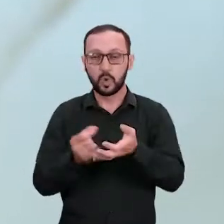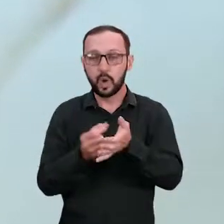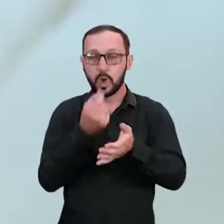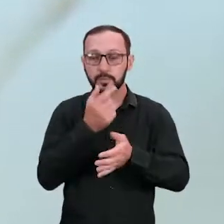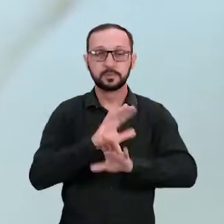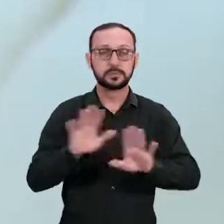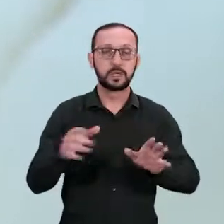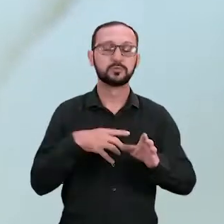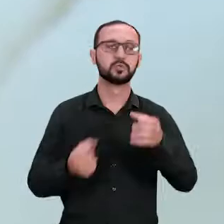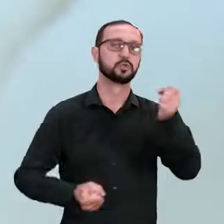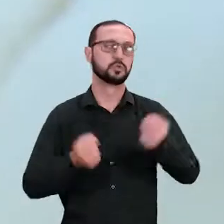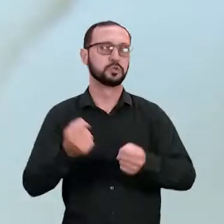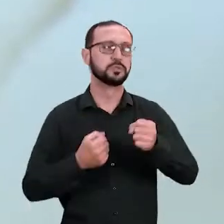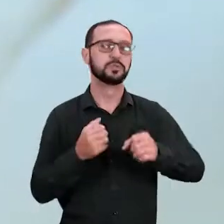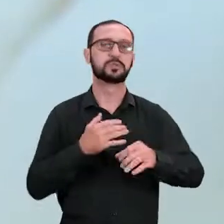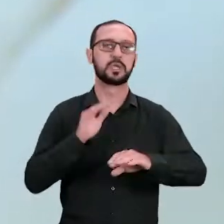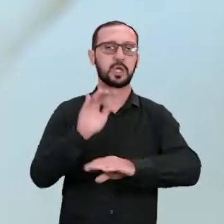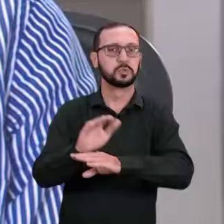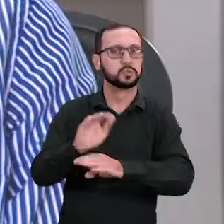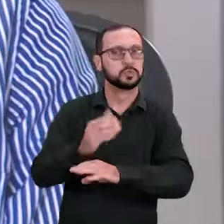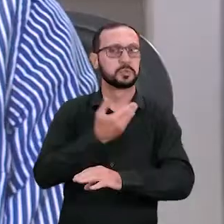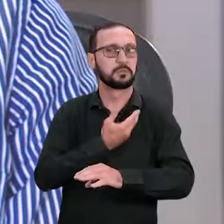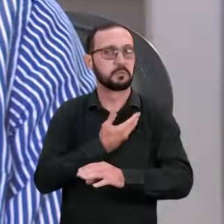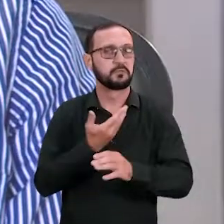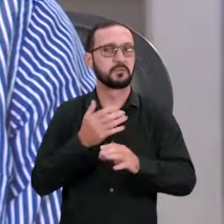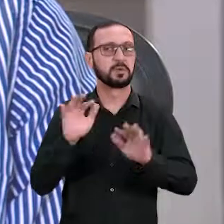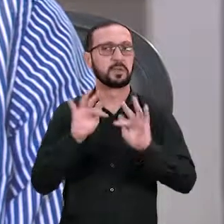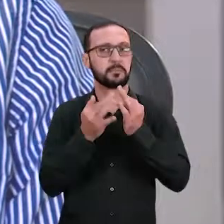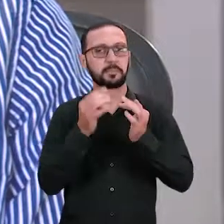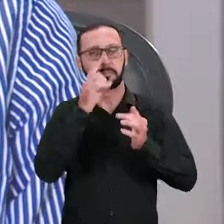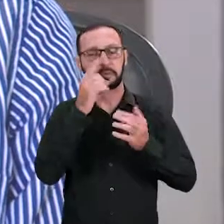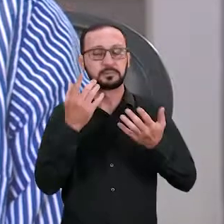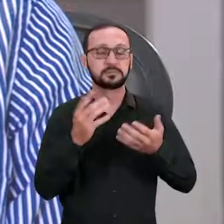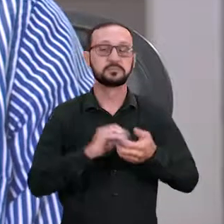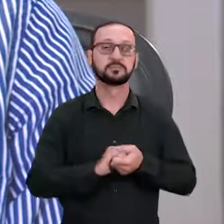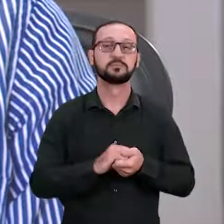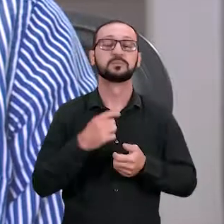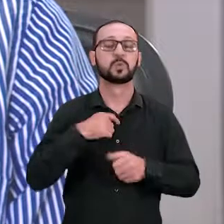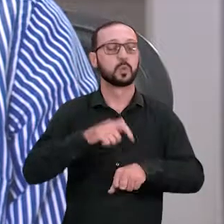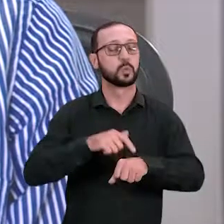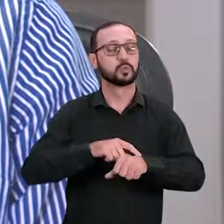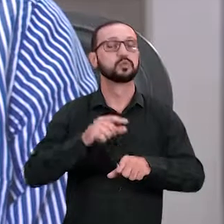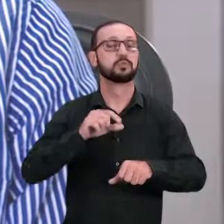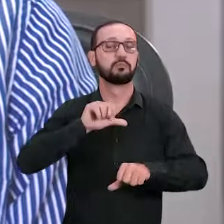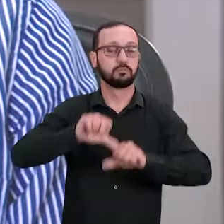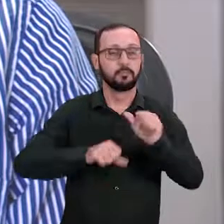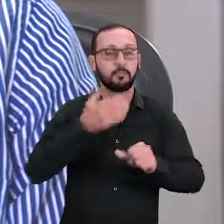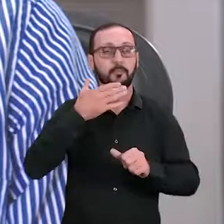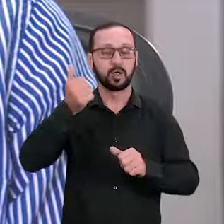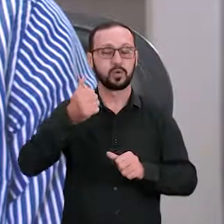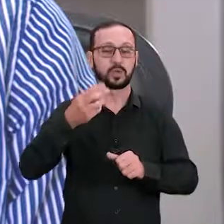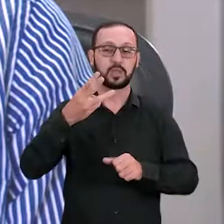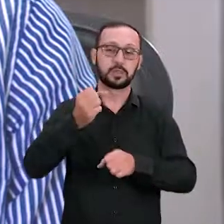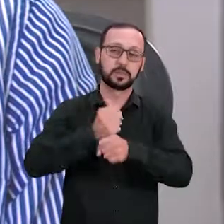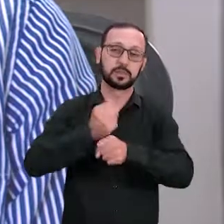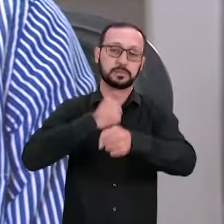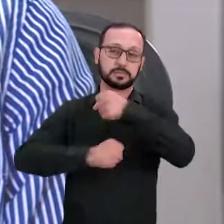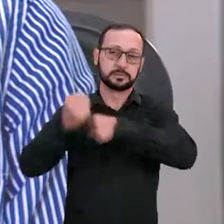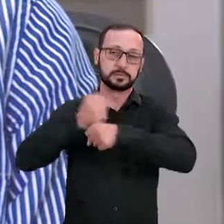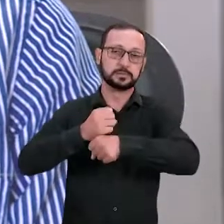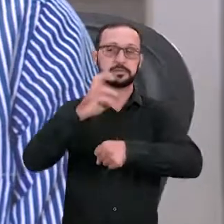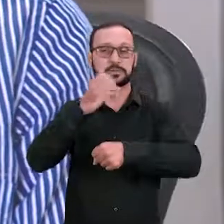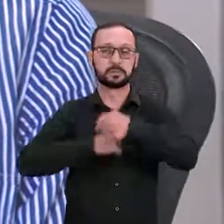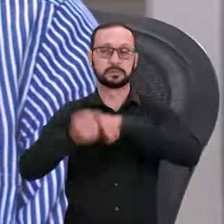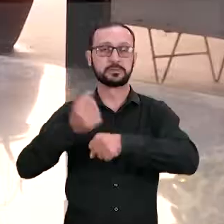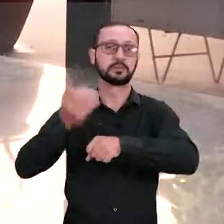foi internar. Dirige, ajuda a mãe. Então a situação está bem melhor que há 30, 40,